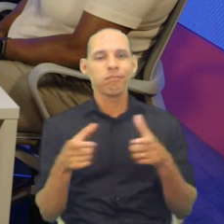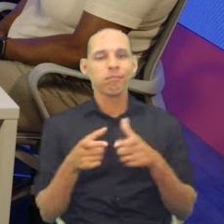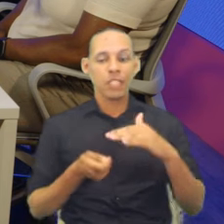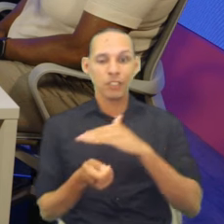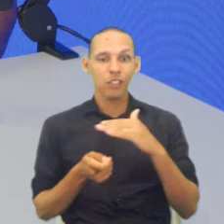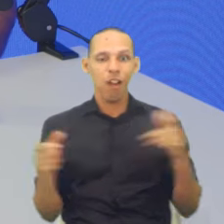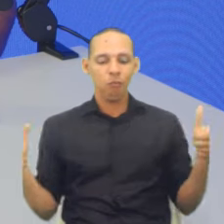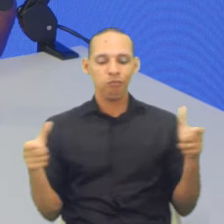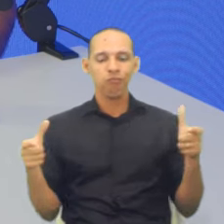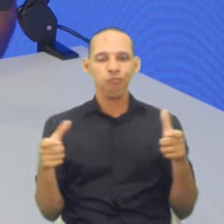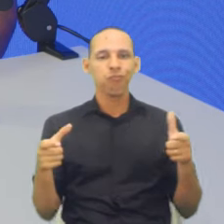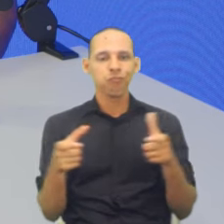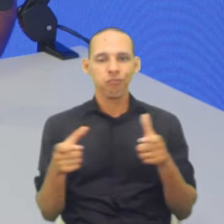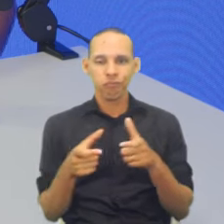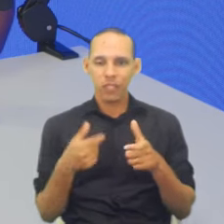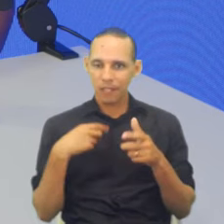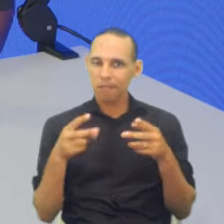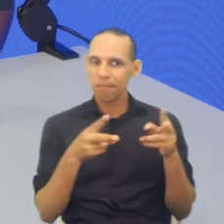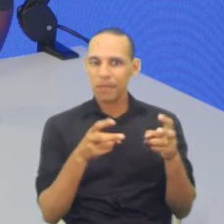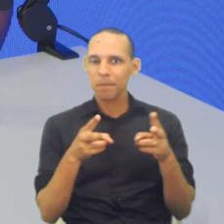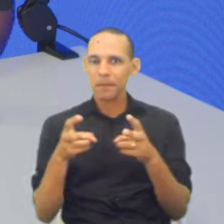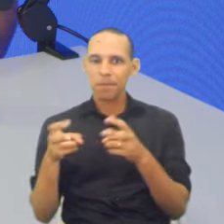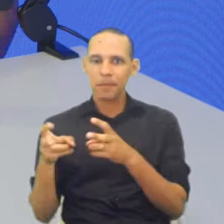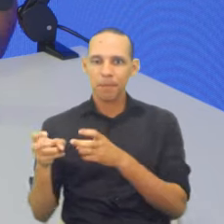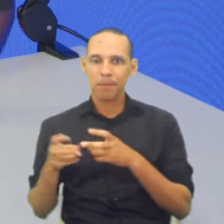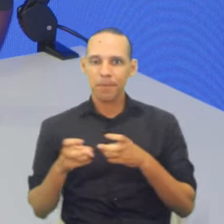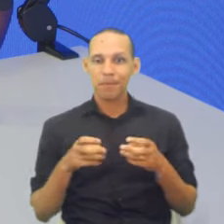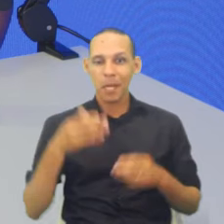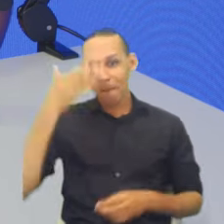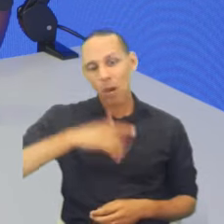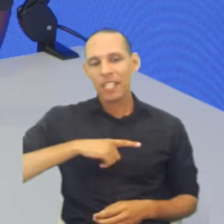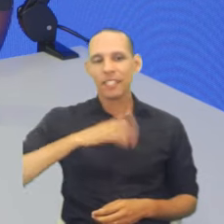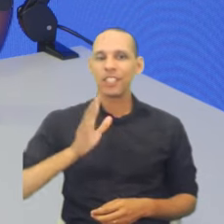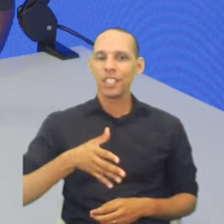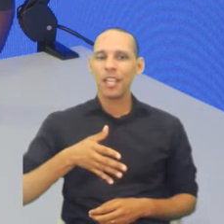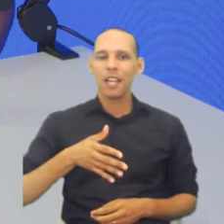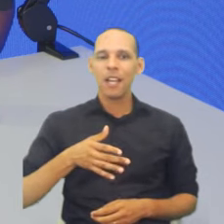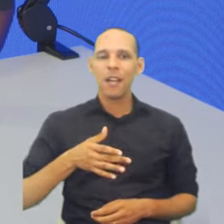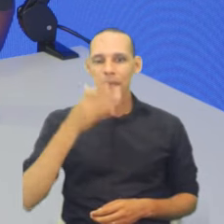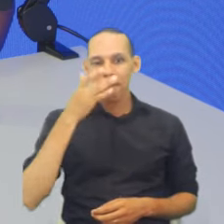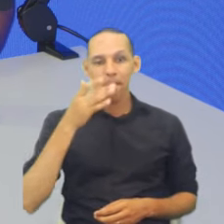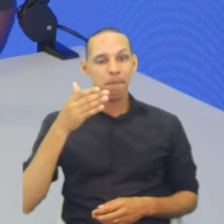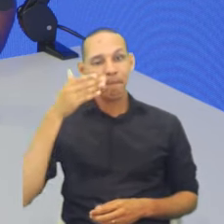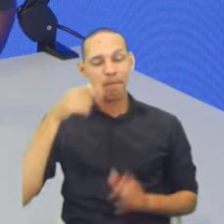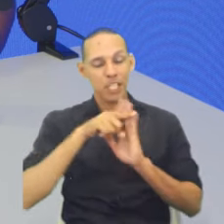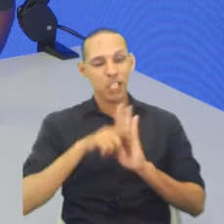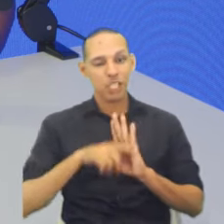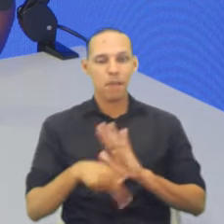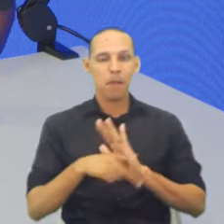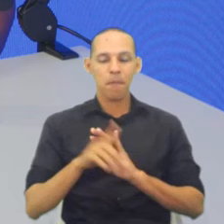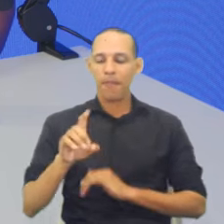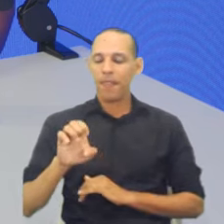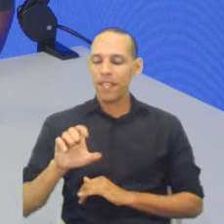é uma percepção ela é comprovada pesquisa da delo que acontece todo ano eh trouxe